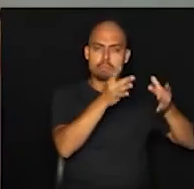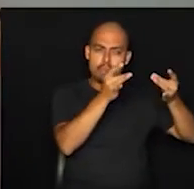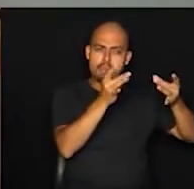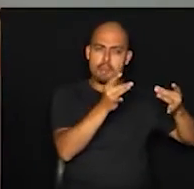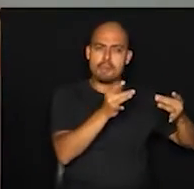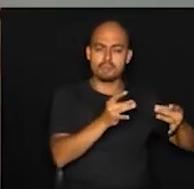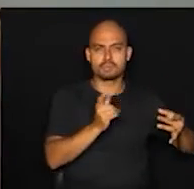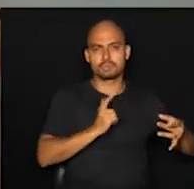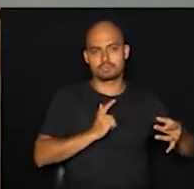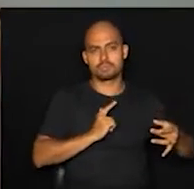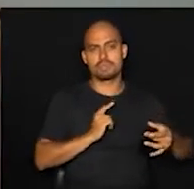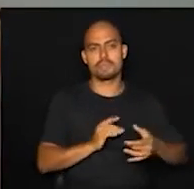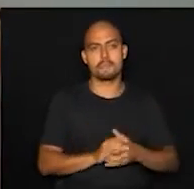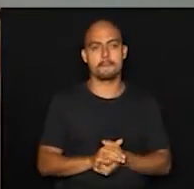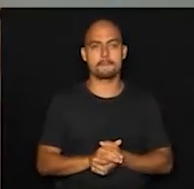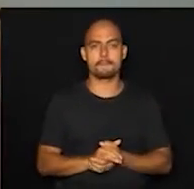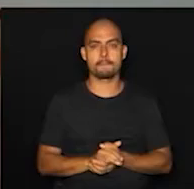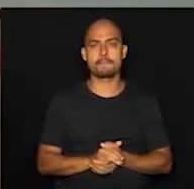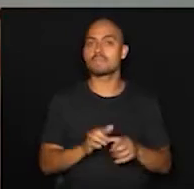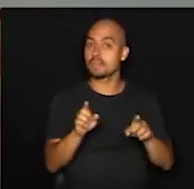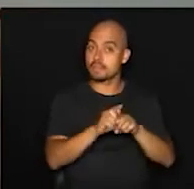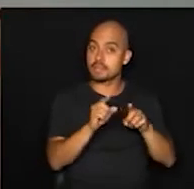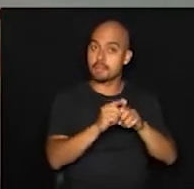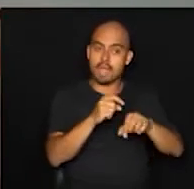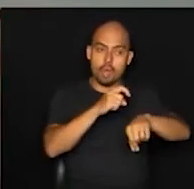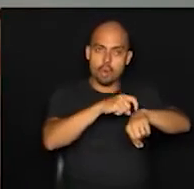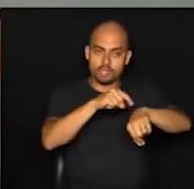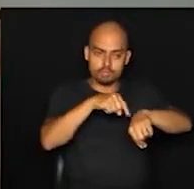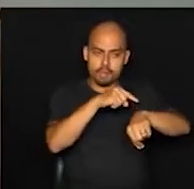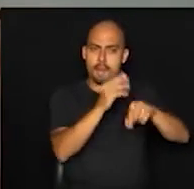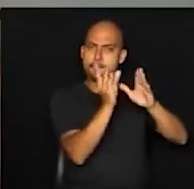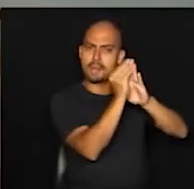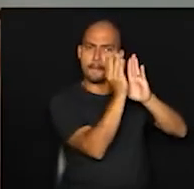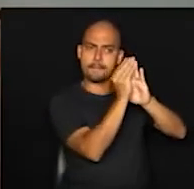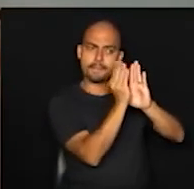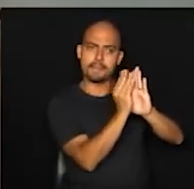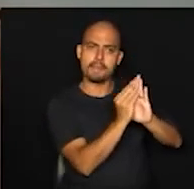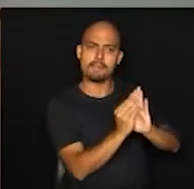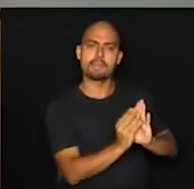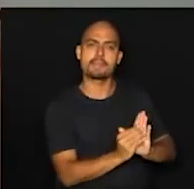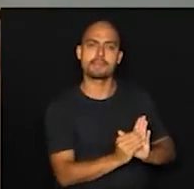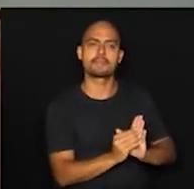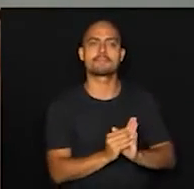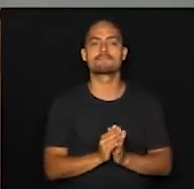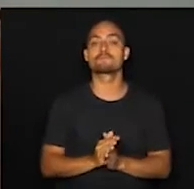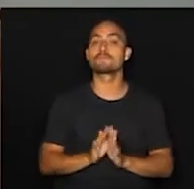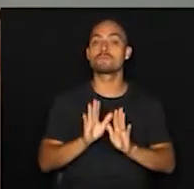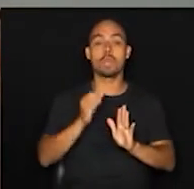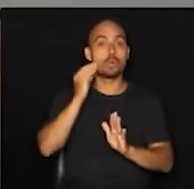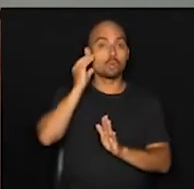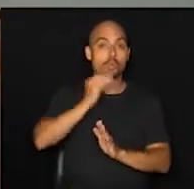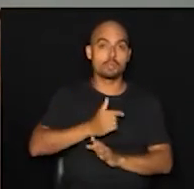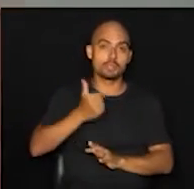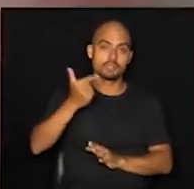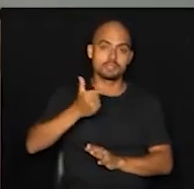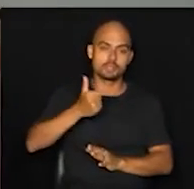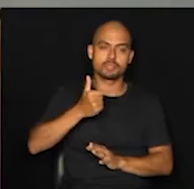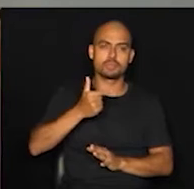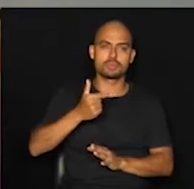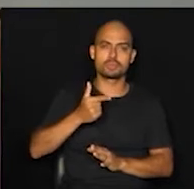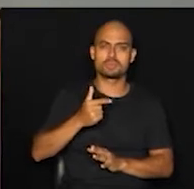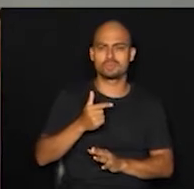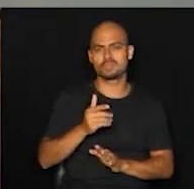Inclusive, tem até as horas das coisas que vão acontecendo. Hora tal, aconteceu, hora tal. E aí, Dom Pedro II fica meio que, quase